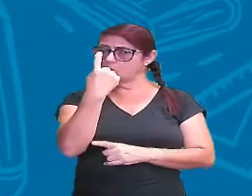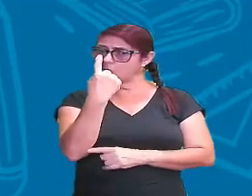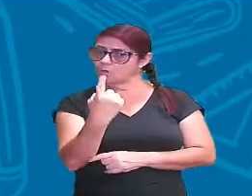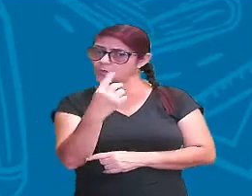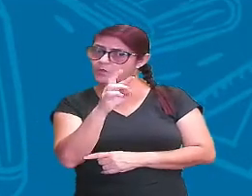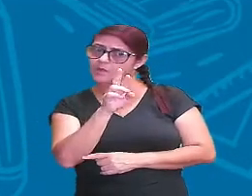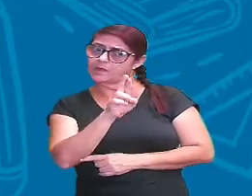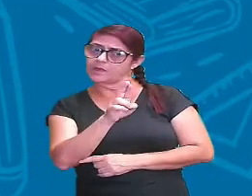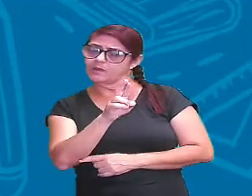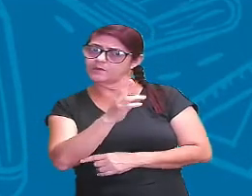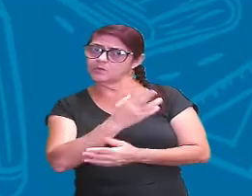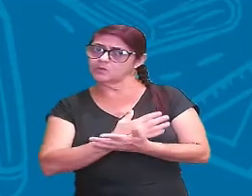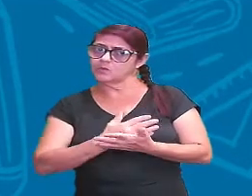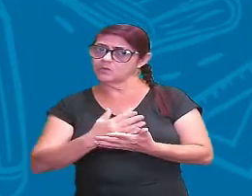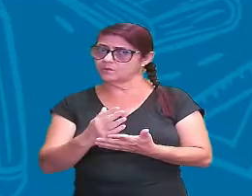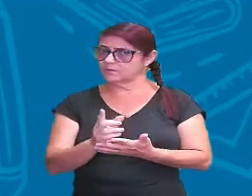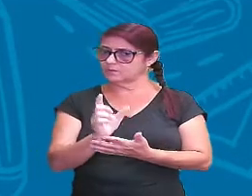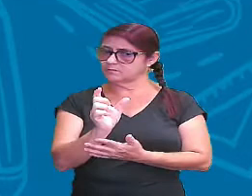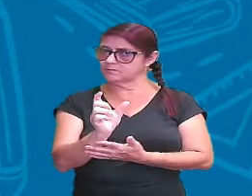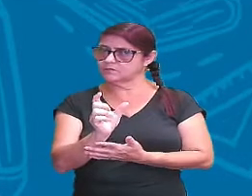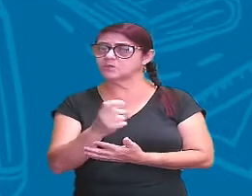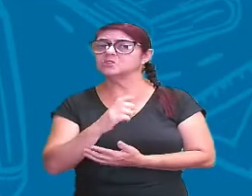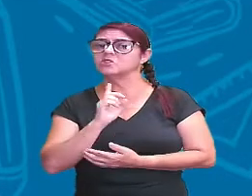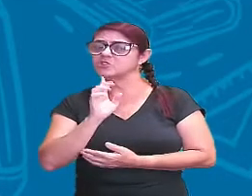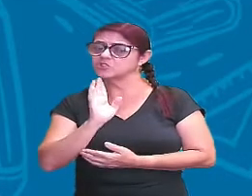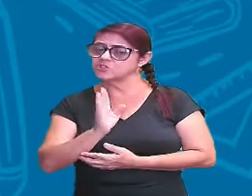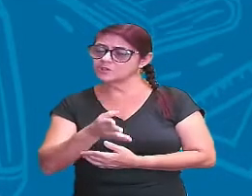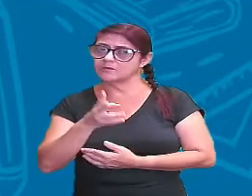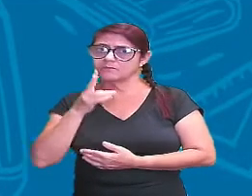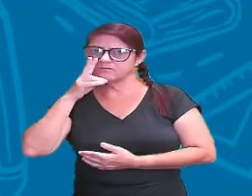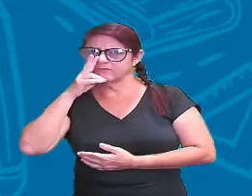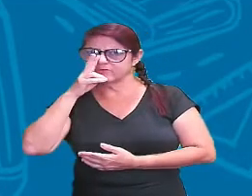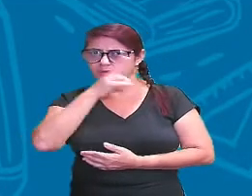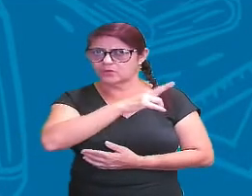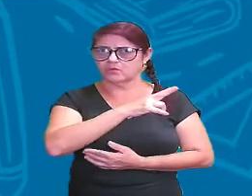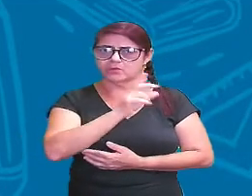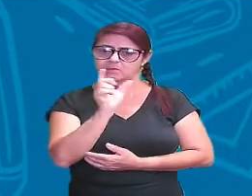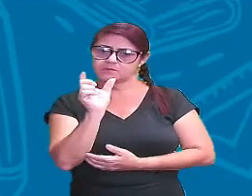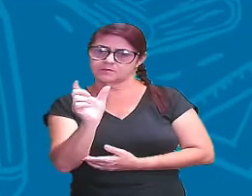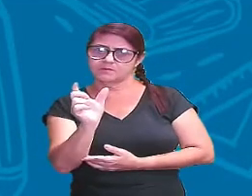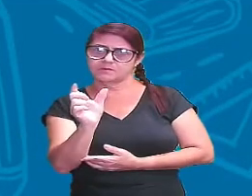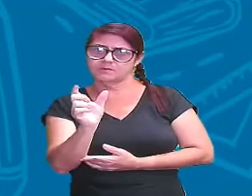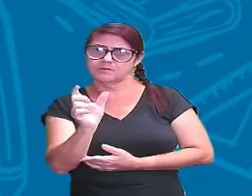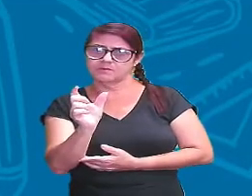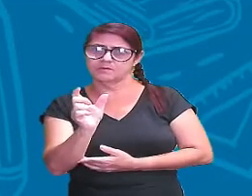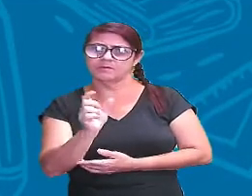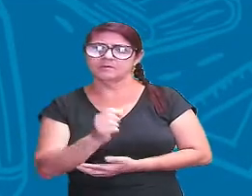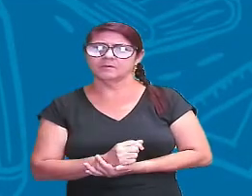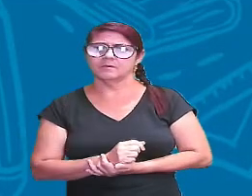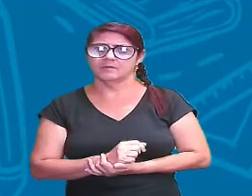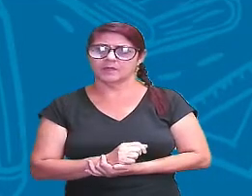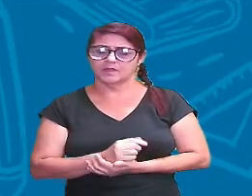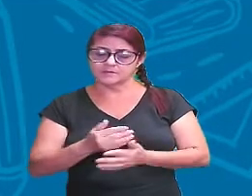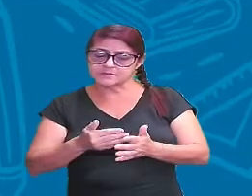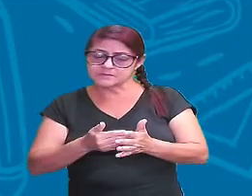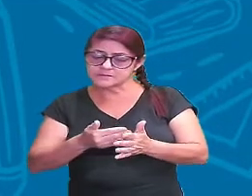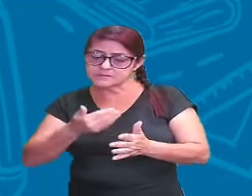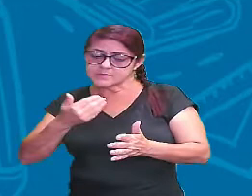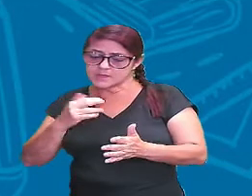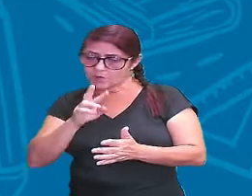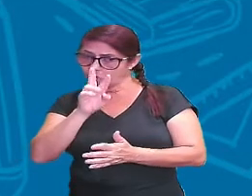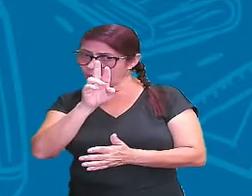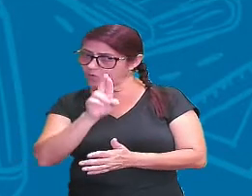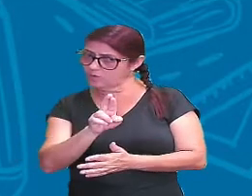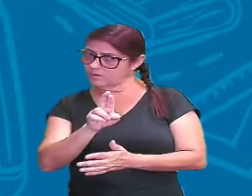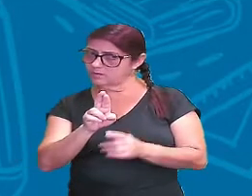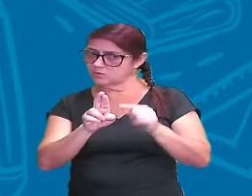no início de uma palavra, ele já tem esse som forte. Então, aqui, ó, a gente elimina e só deixa